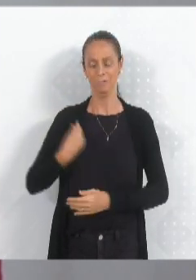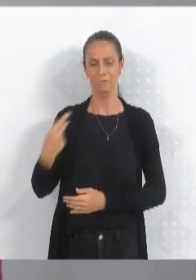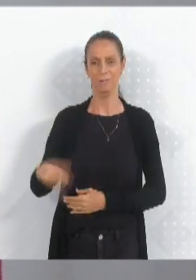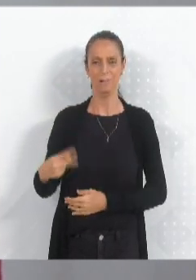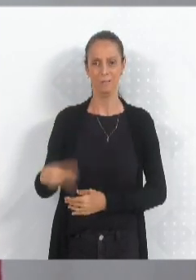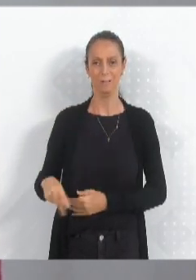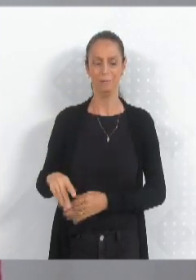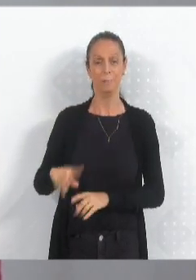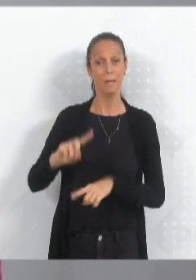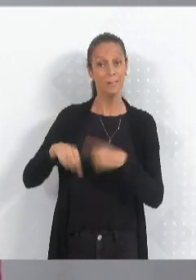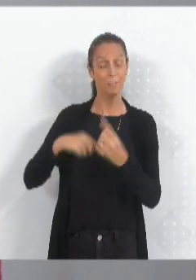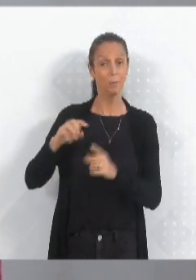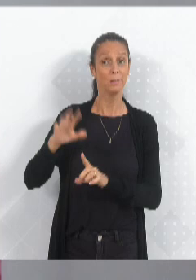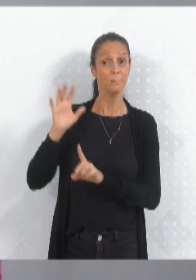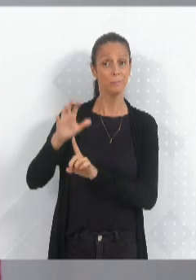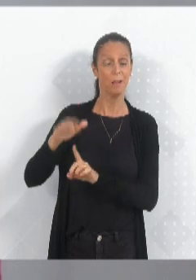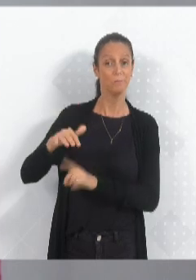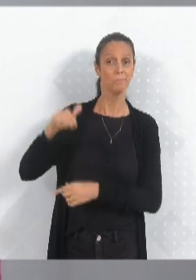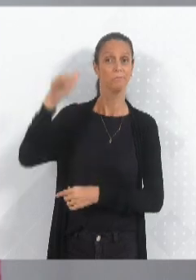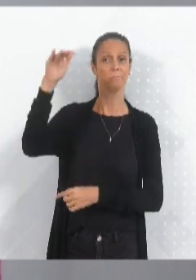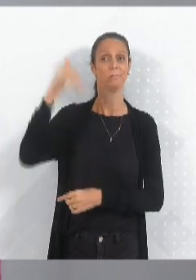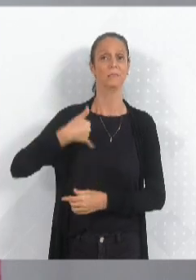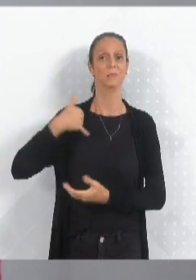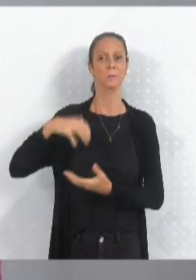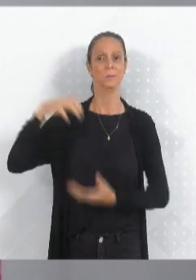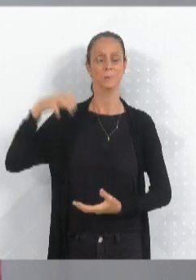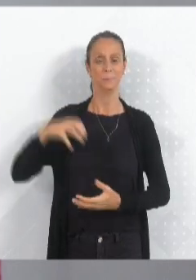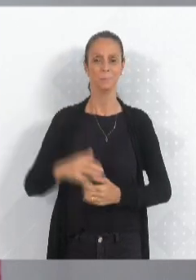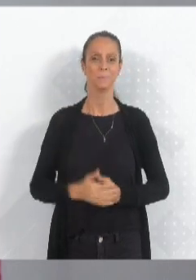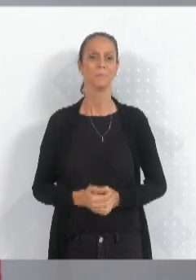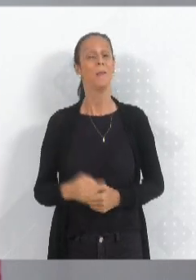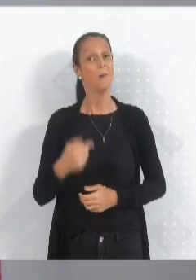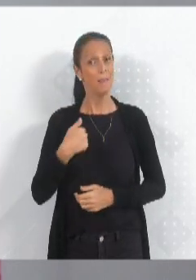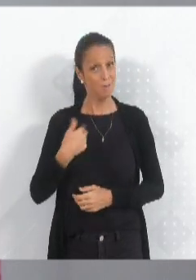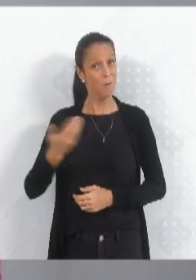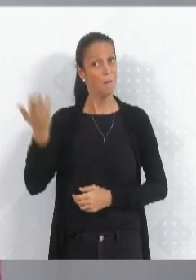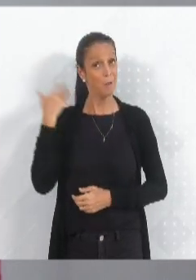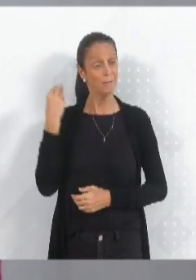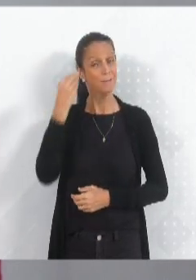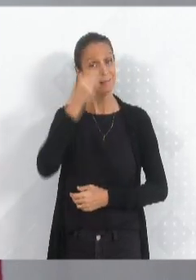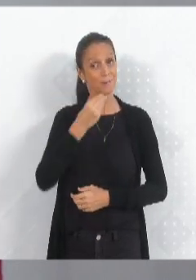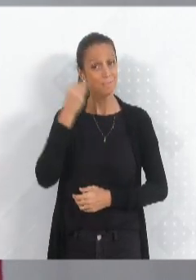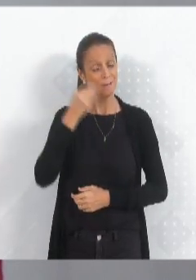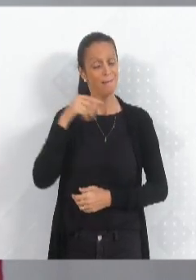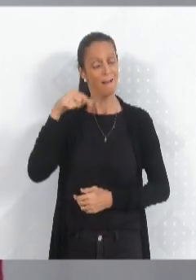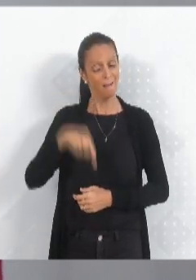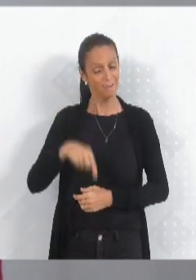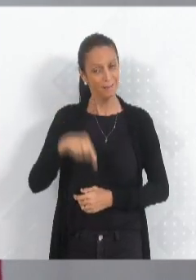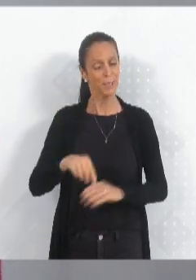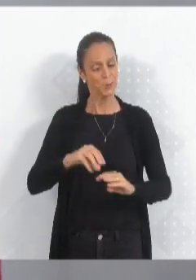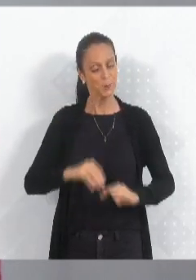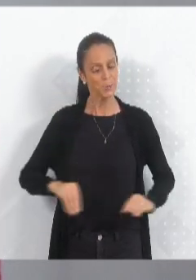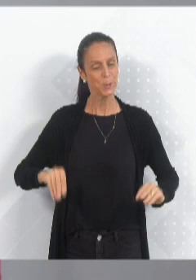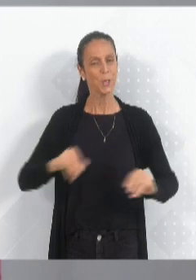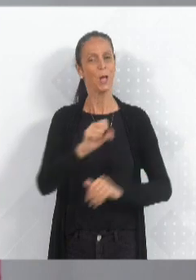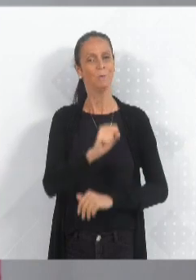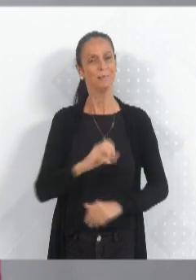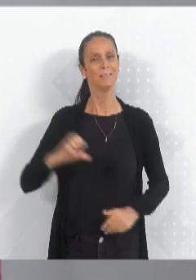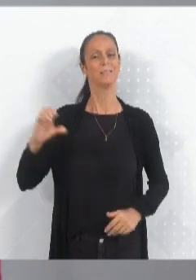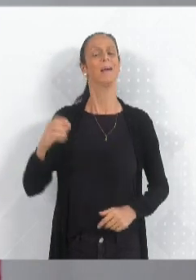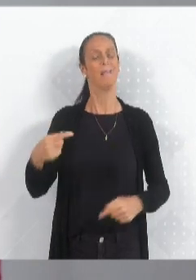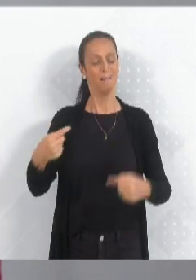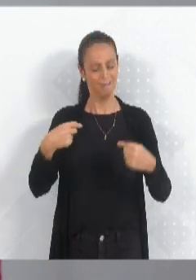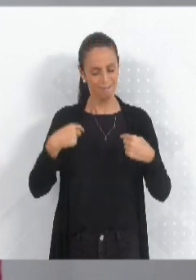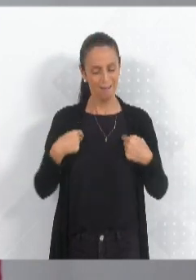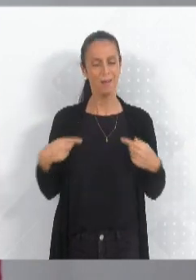e E então em minha defesa eu digo que como a minha primeira infância foi aqui em solo Catarinense eu sim me considero